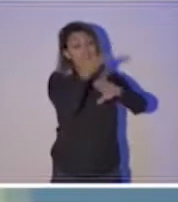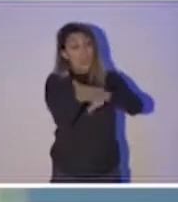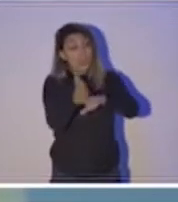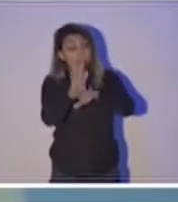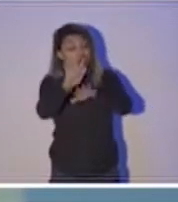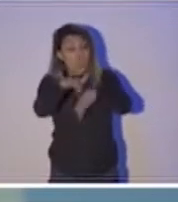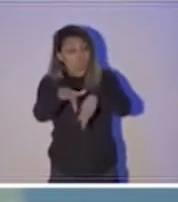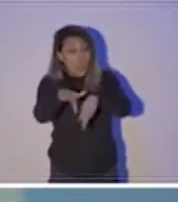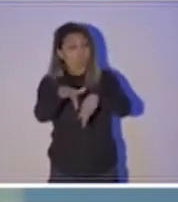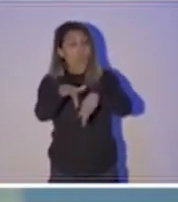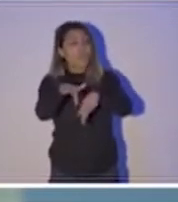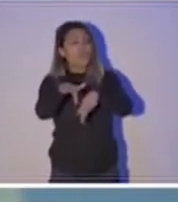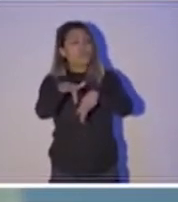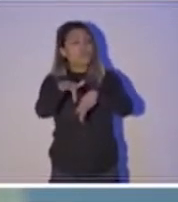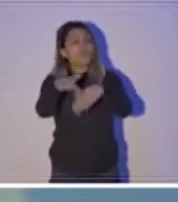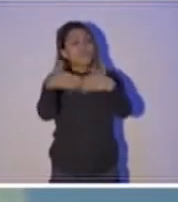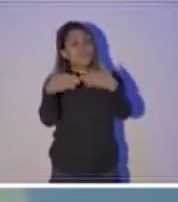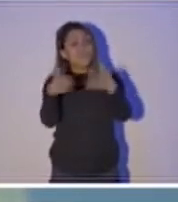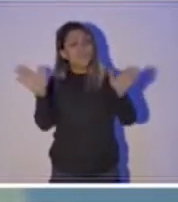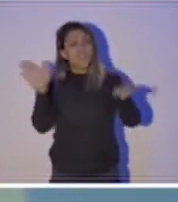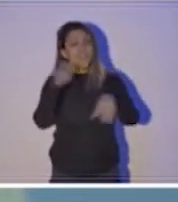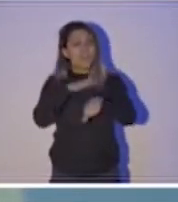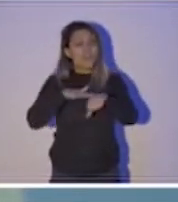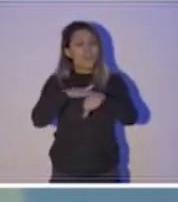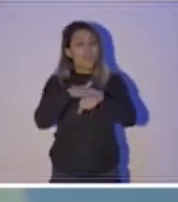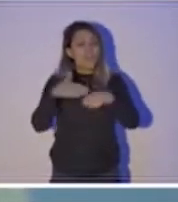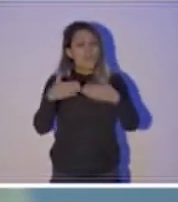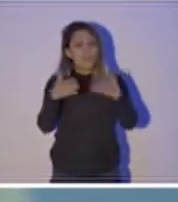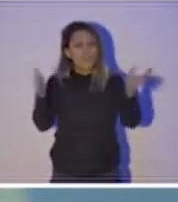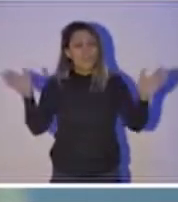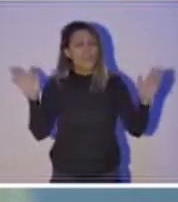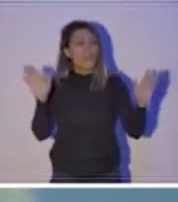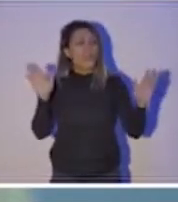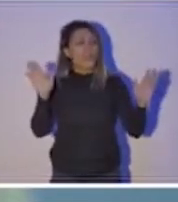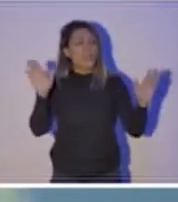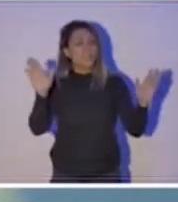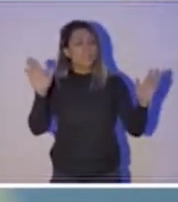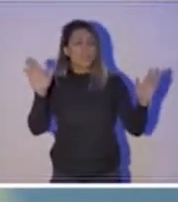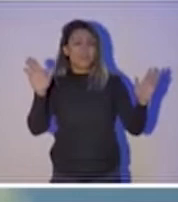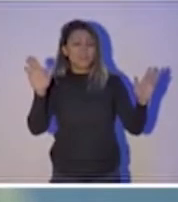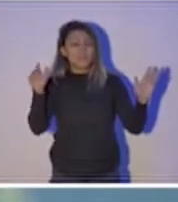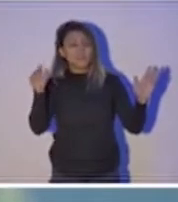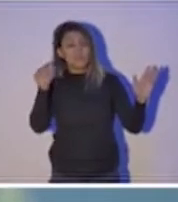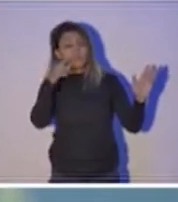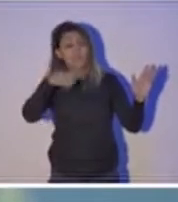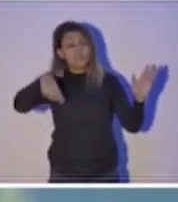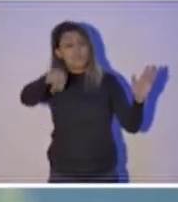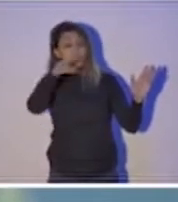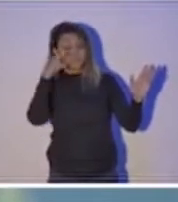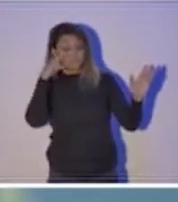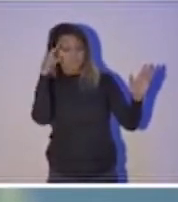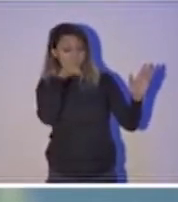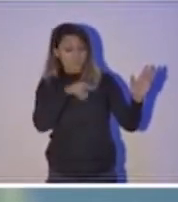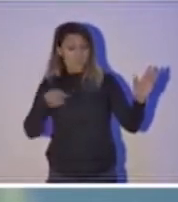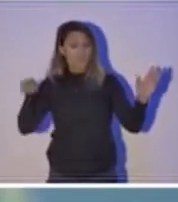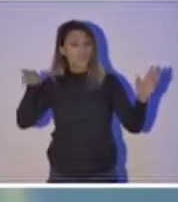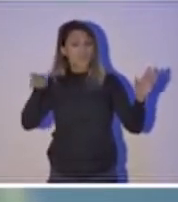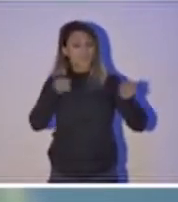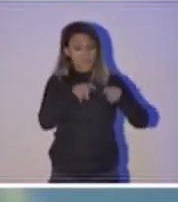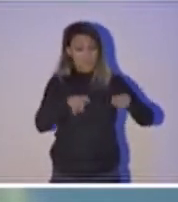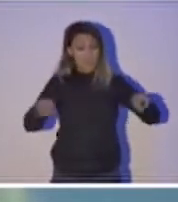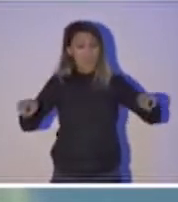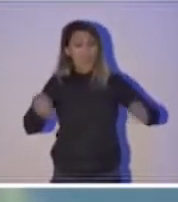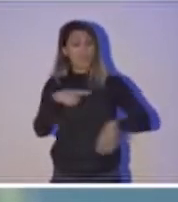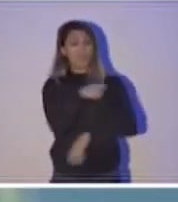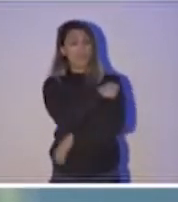isso que a gente fica pensando, é, no fim das contas, para ajudar e para atender o pedido desses meninos e meninas que vêm aqui hoje